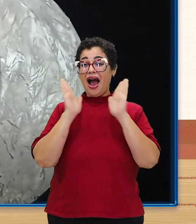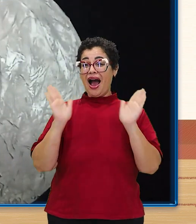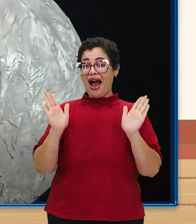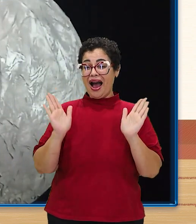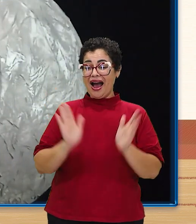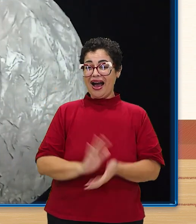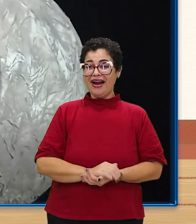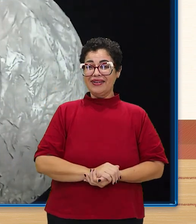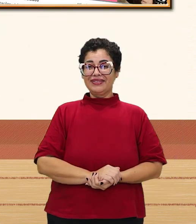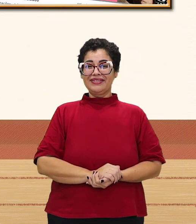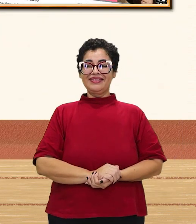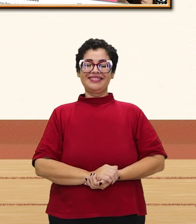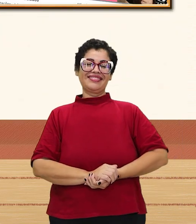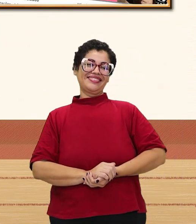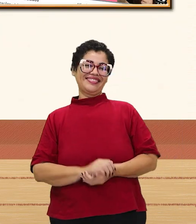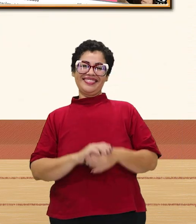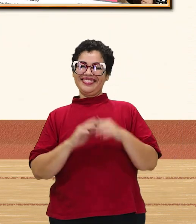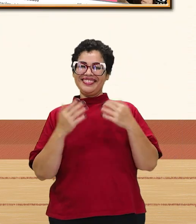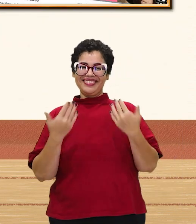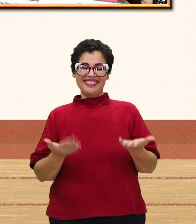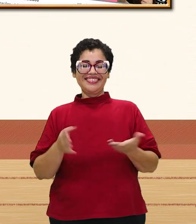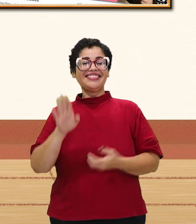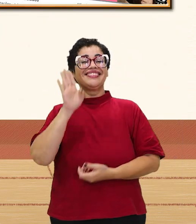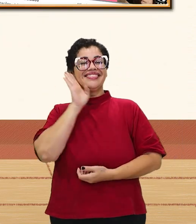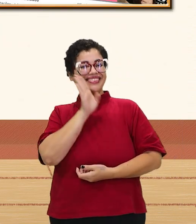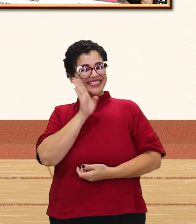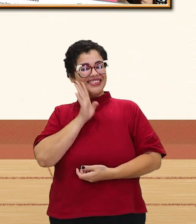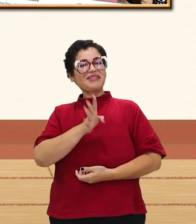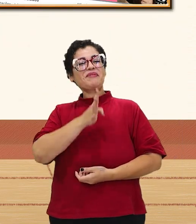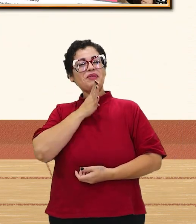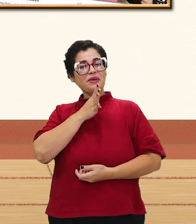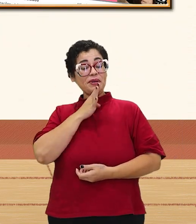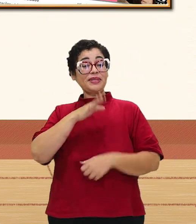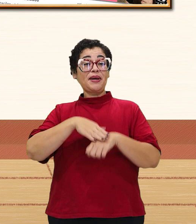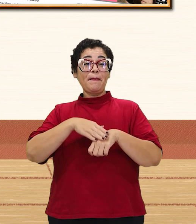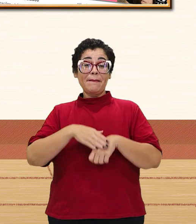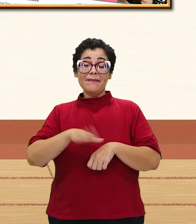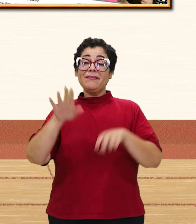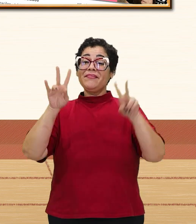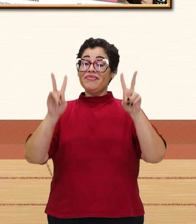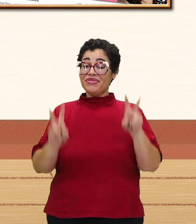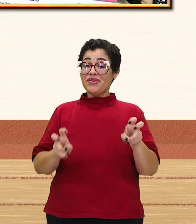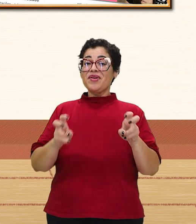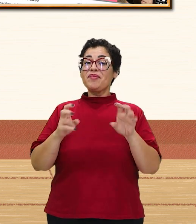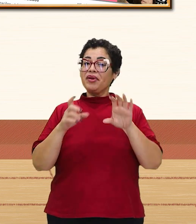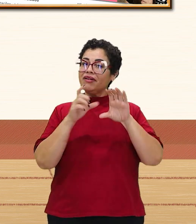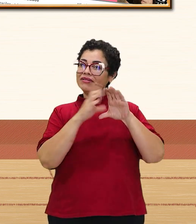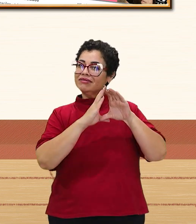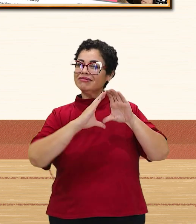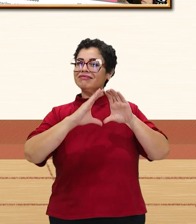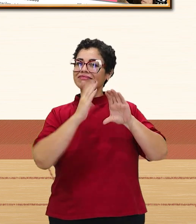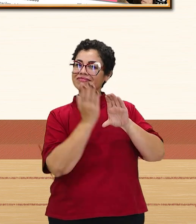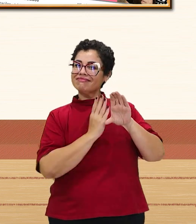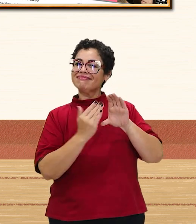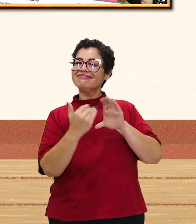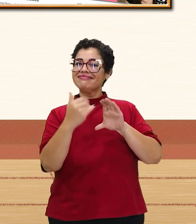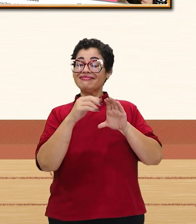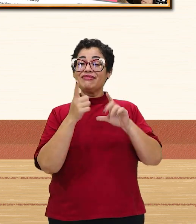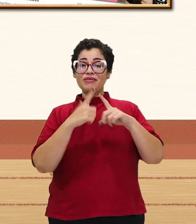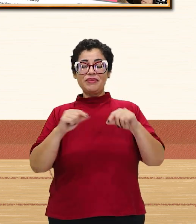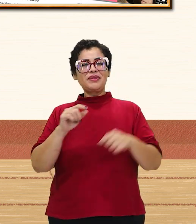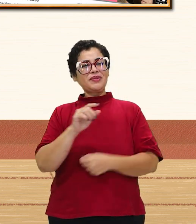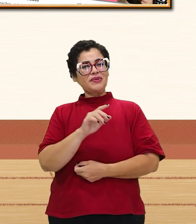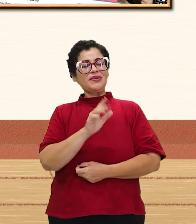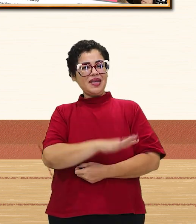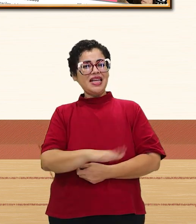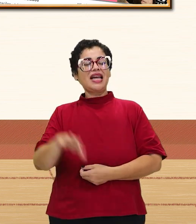Uau! Ah, que legal conhecermos mais sobre as fases da Lua. As crianças são